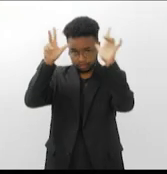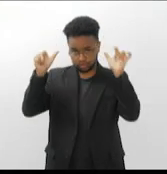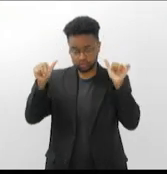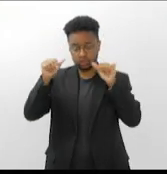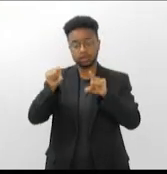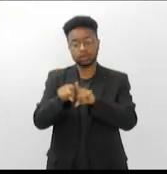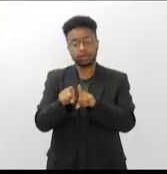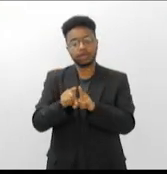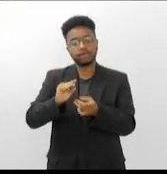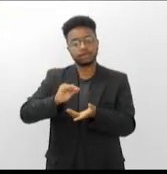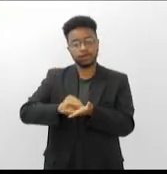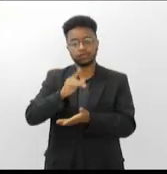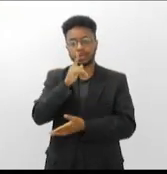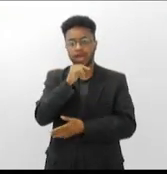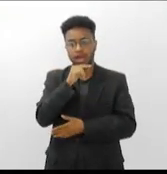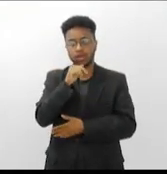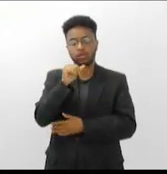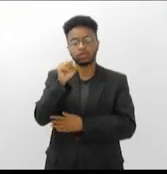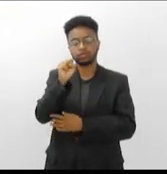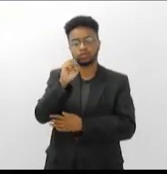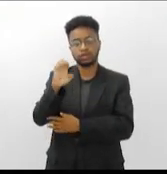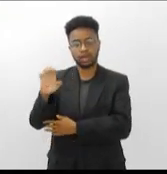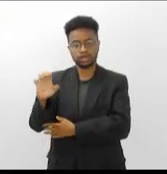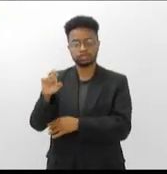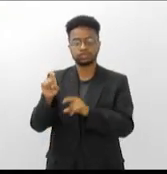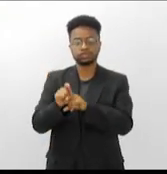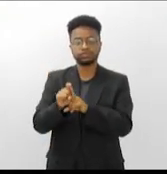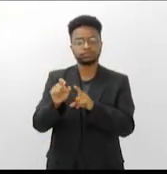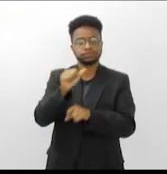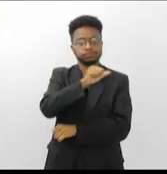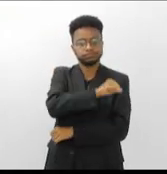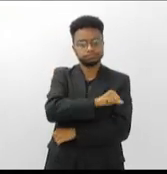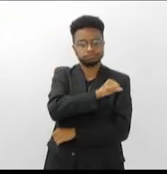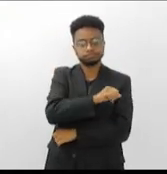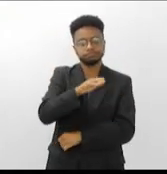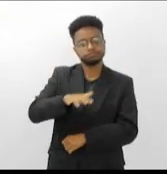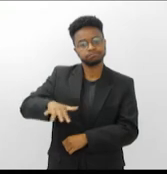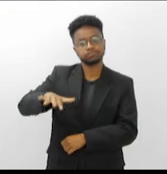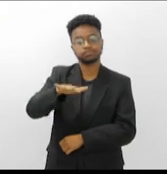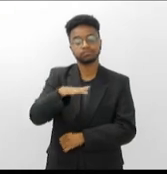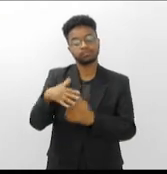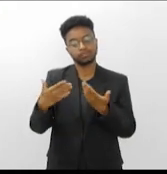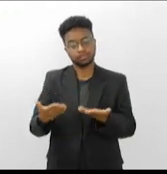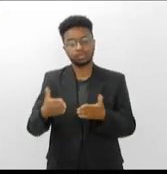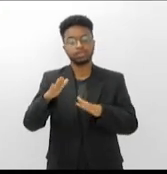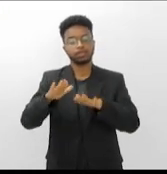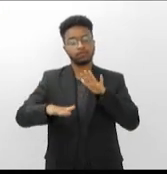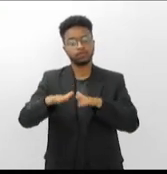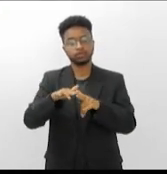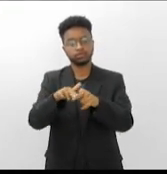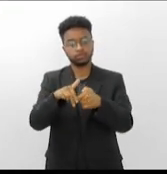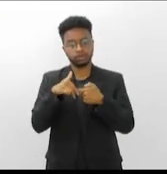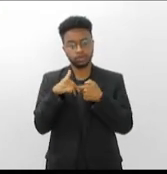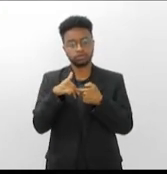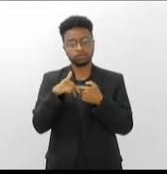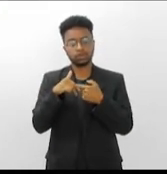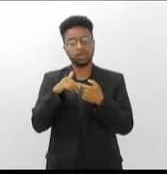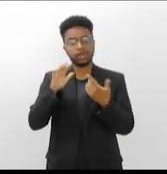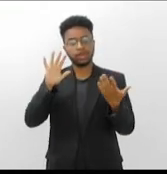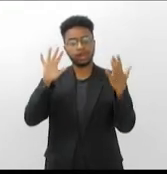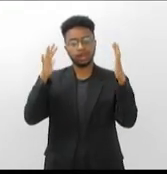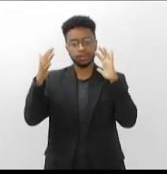d'água na região Sudeste, em todo o estado do Rio de Janeiro, provavelmente decorrente das